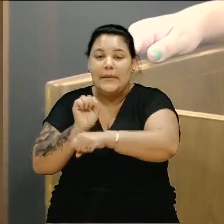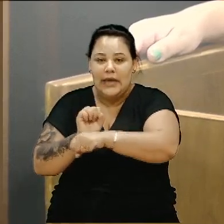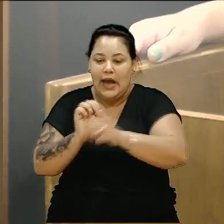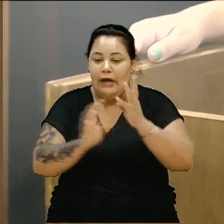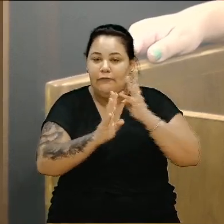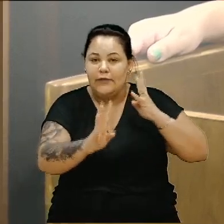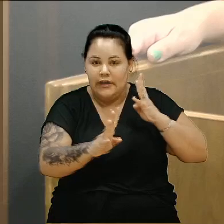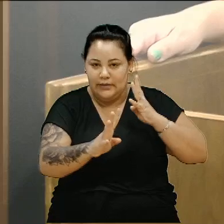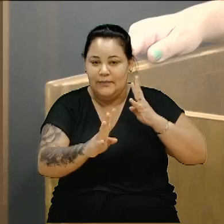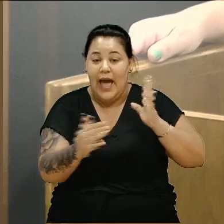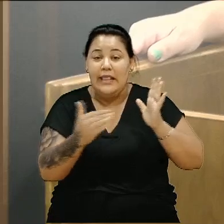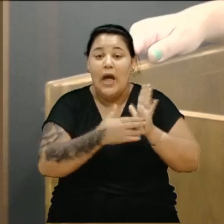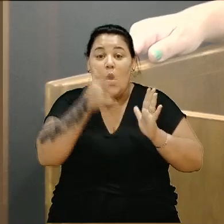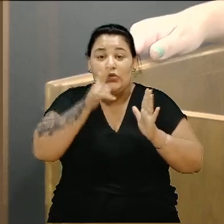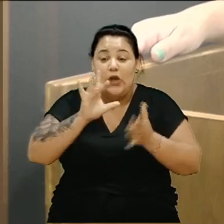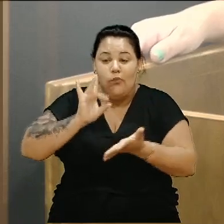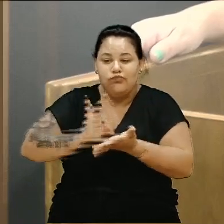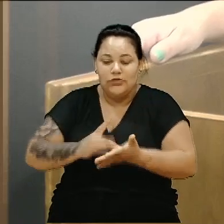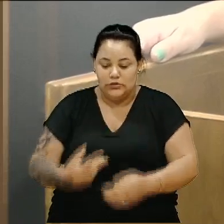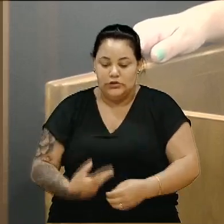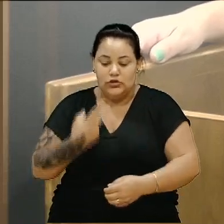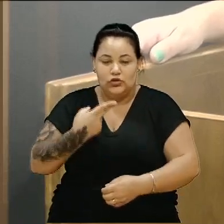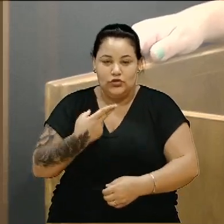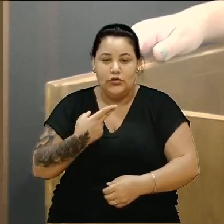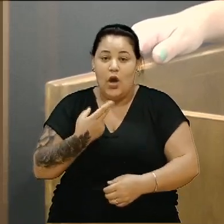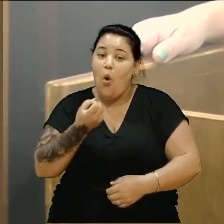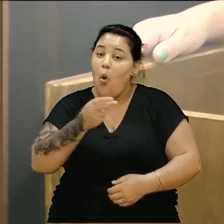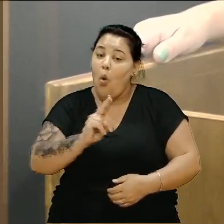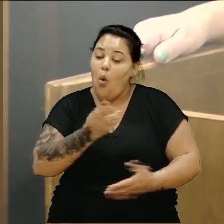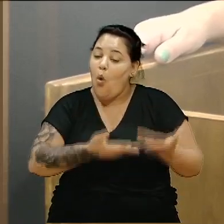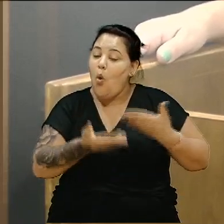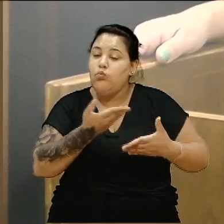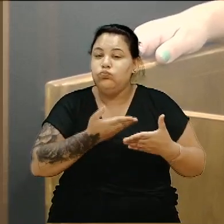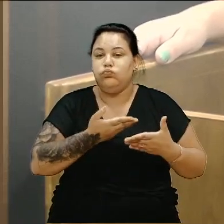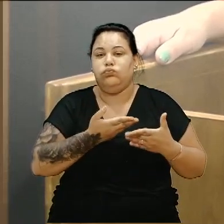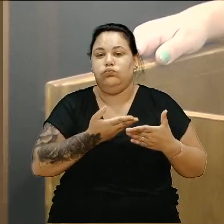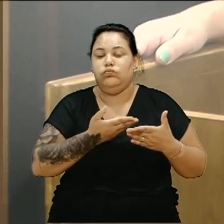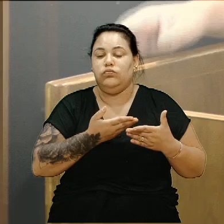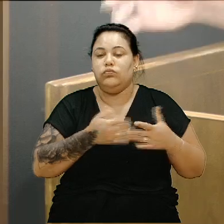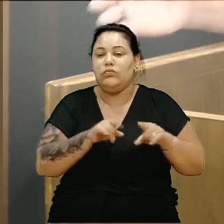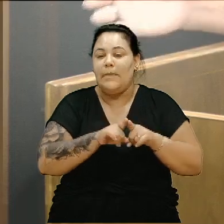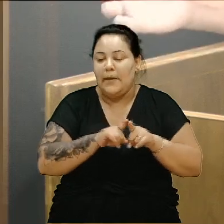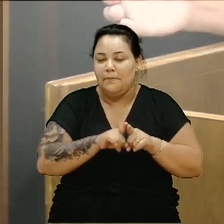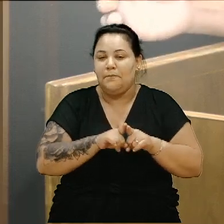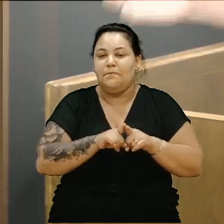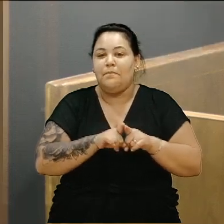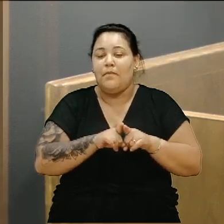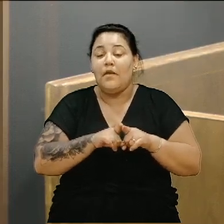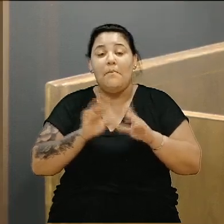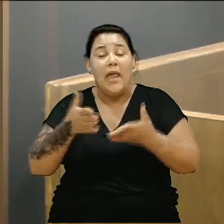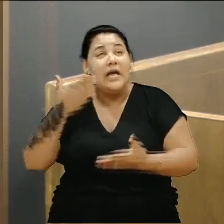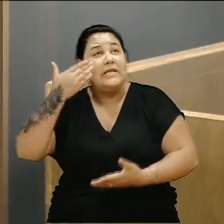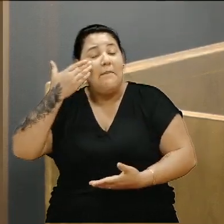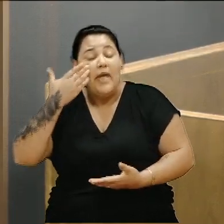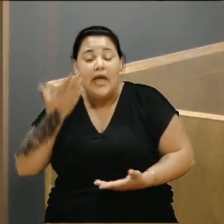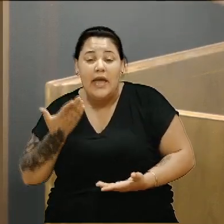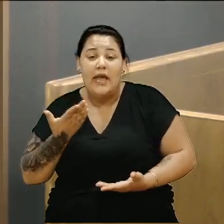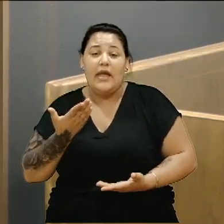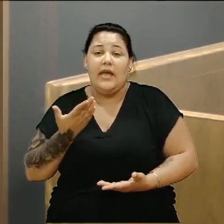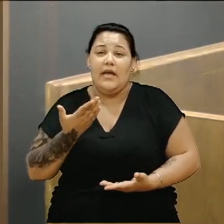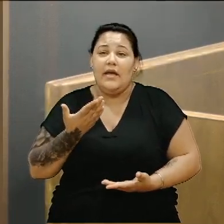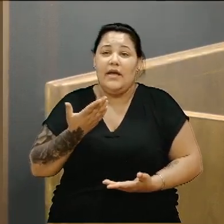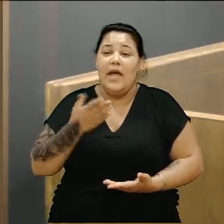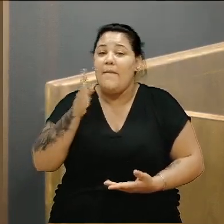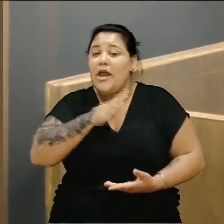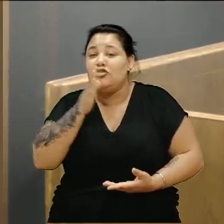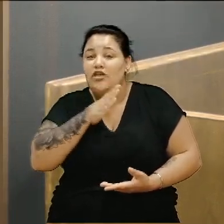estão na fila, por exames, por consultas especializadas ou por cirurgias. Até mesmo para saber se, quando acontece uma